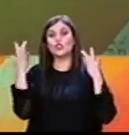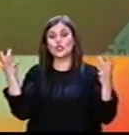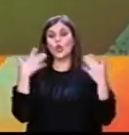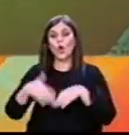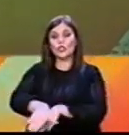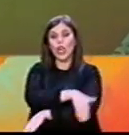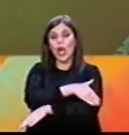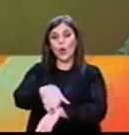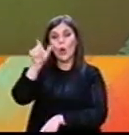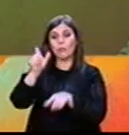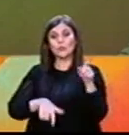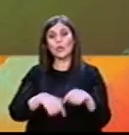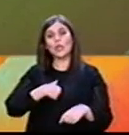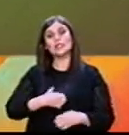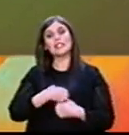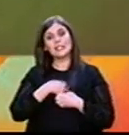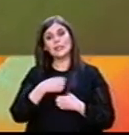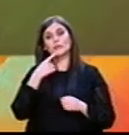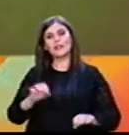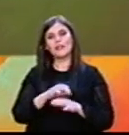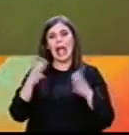Eu pela vizinhança deu para já perceber. Já conseguias saber o que estava a